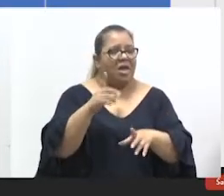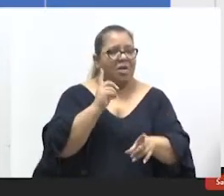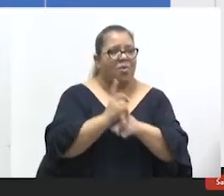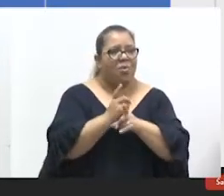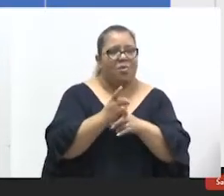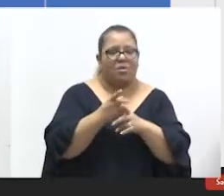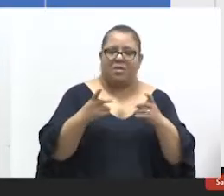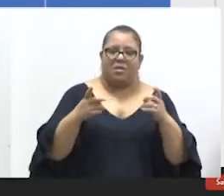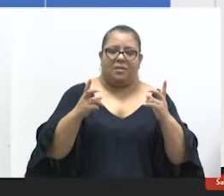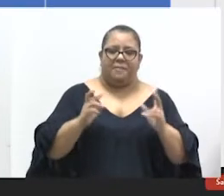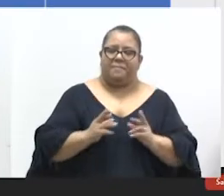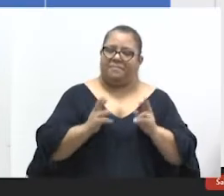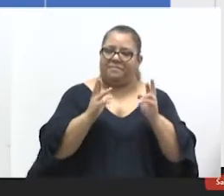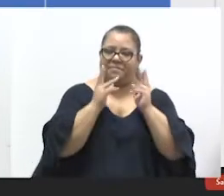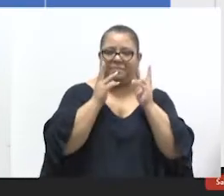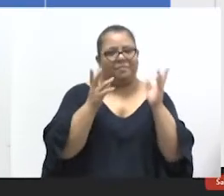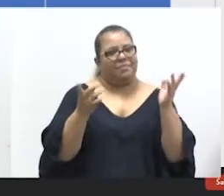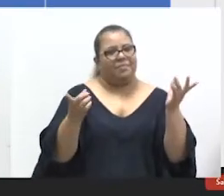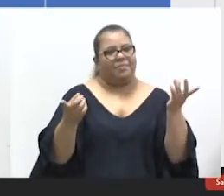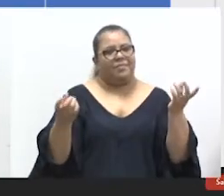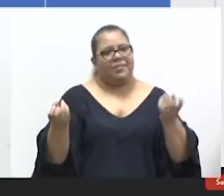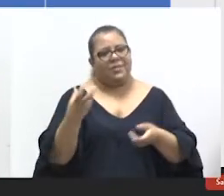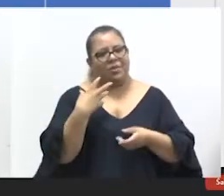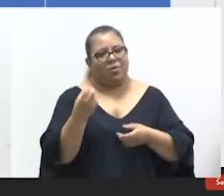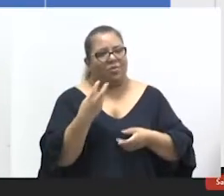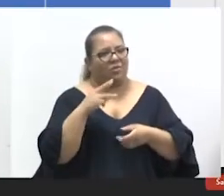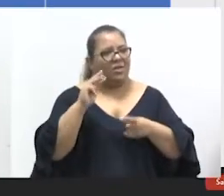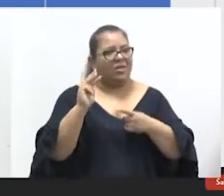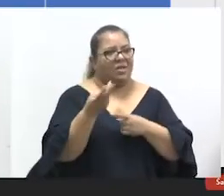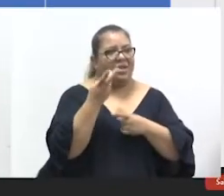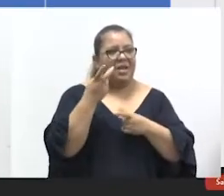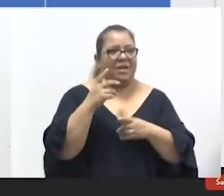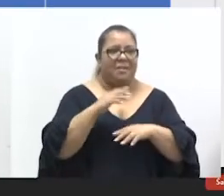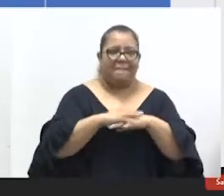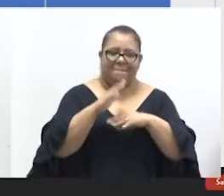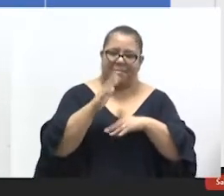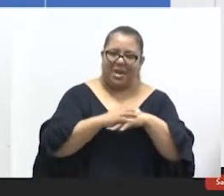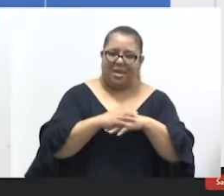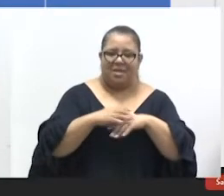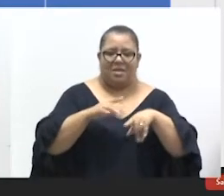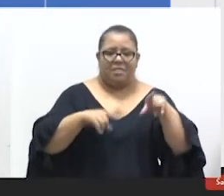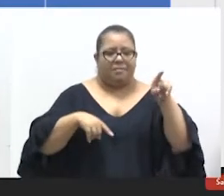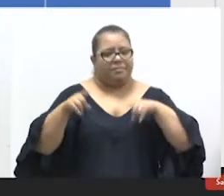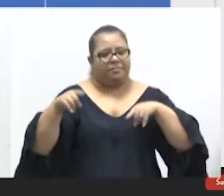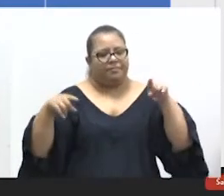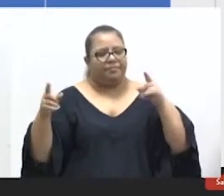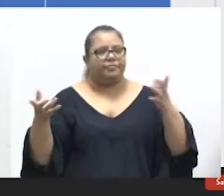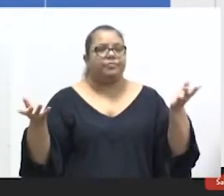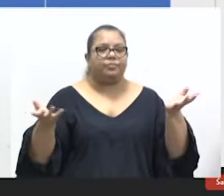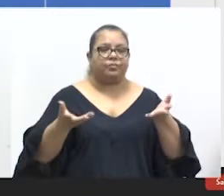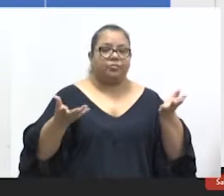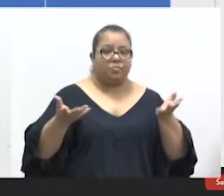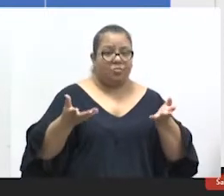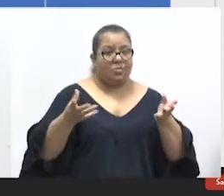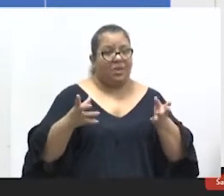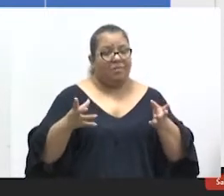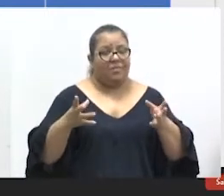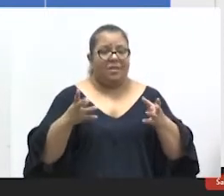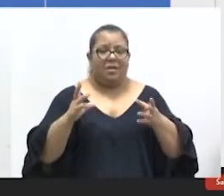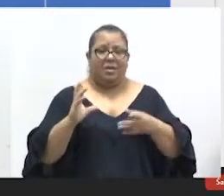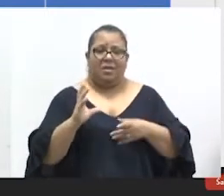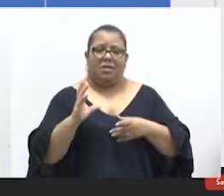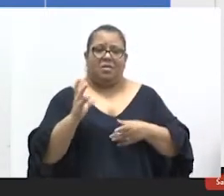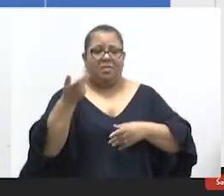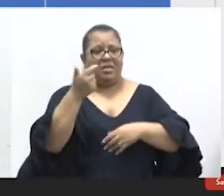307 novos diagnósticos contra 3 diagnósticos num nível incipiente, que é exatamente onde as ações educativas,